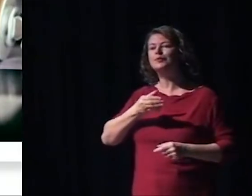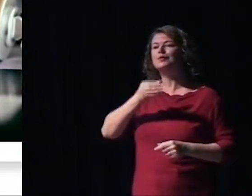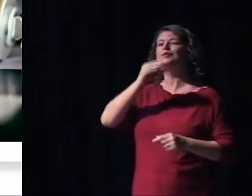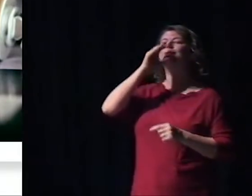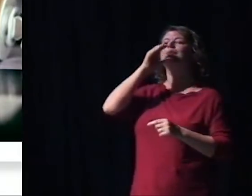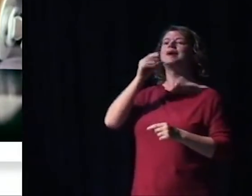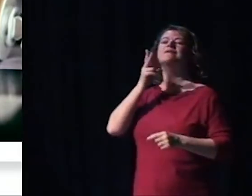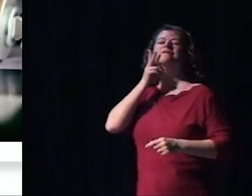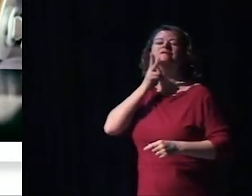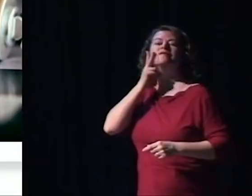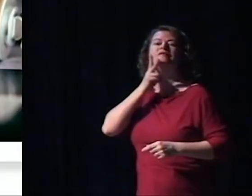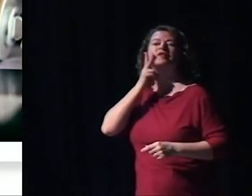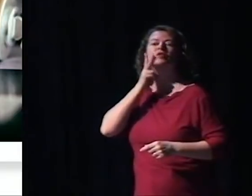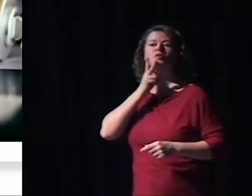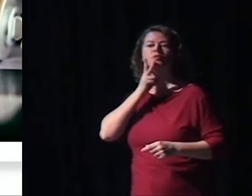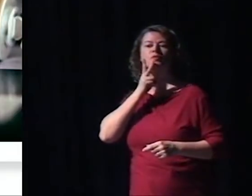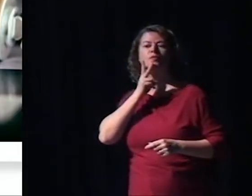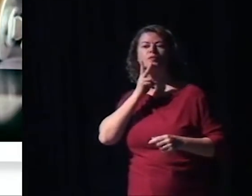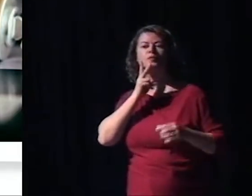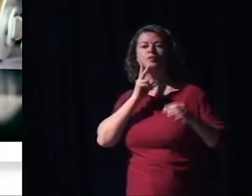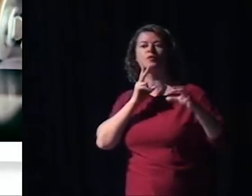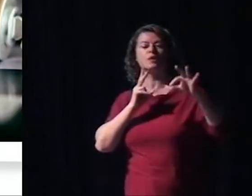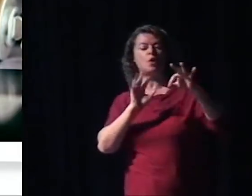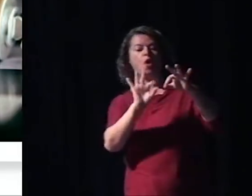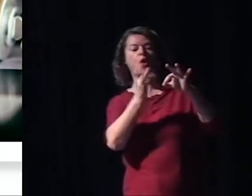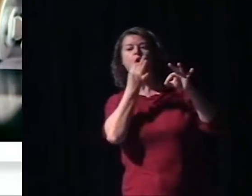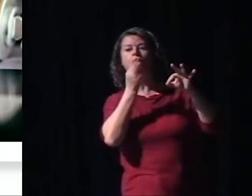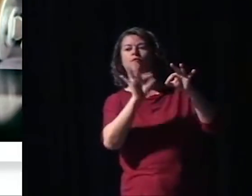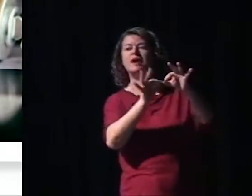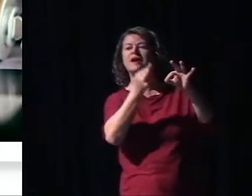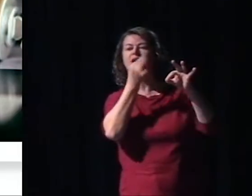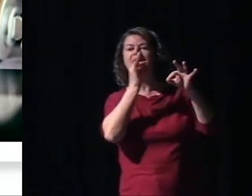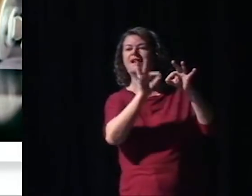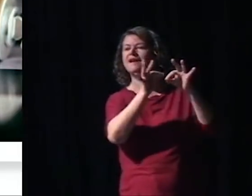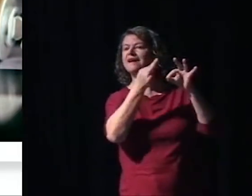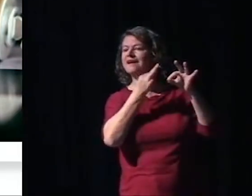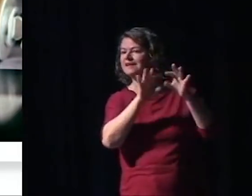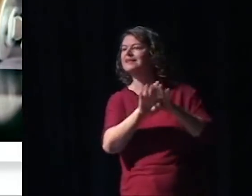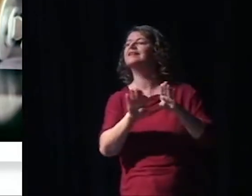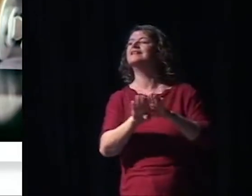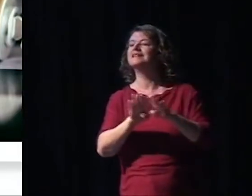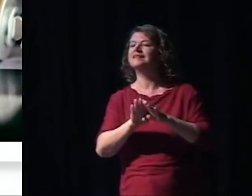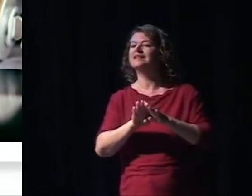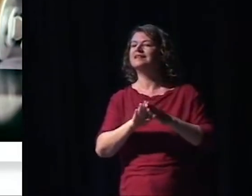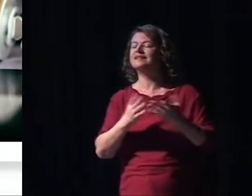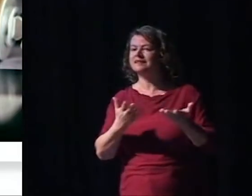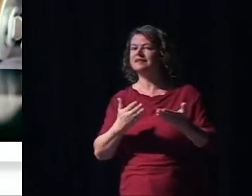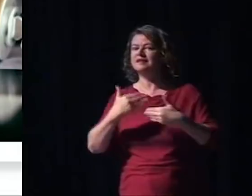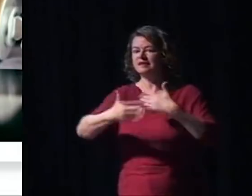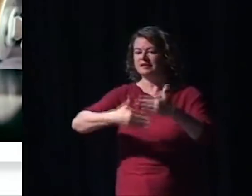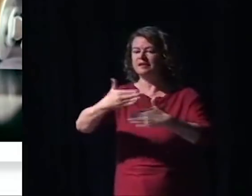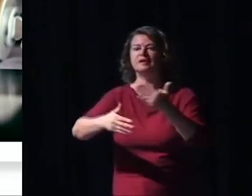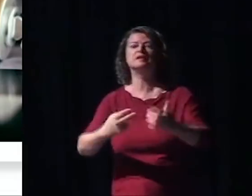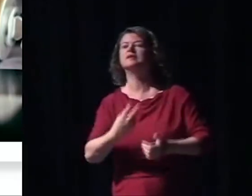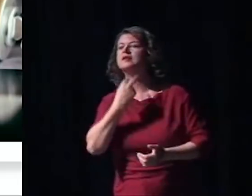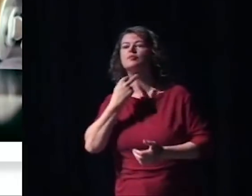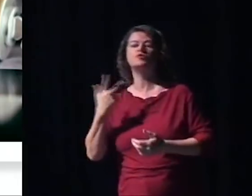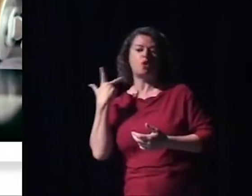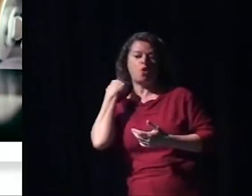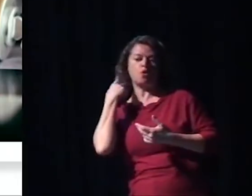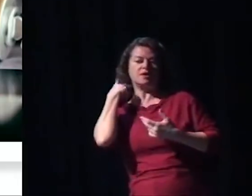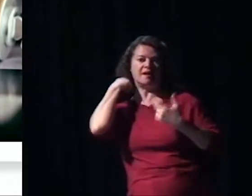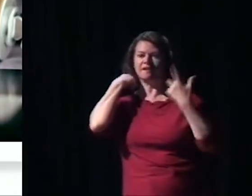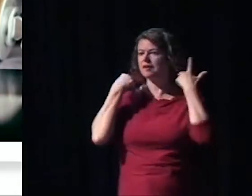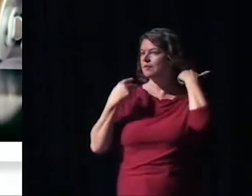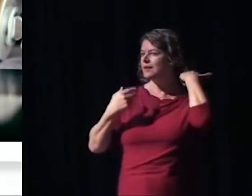suco de uva, nem comer uvas, nem passas. Durante todo o período do seu voto de separação, nenhuma lâmina será usada em sua